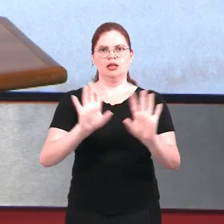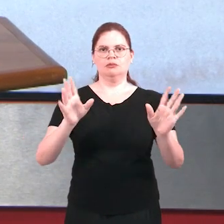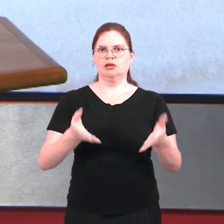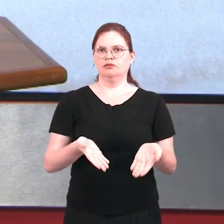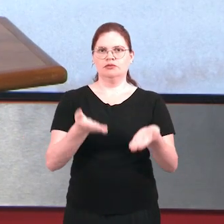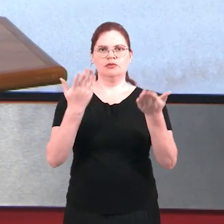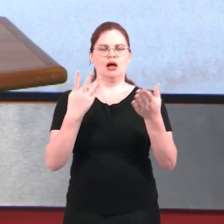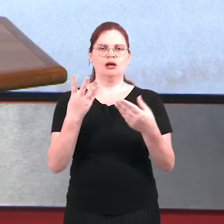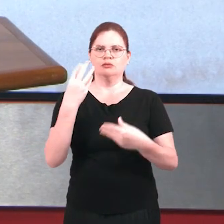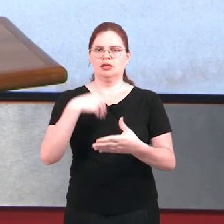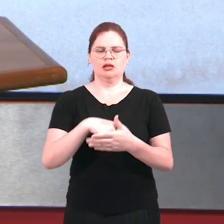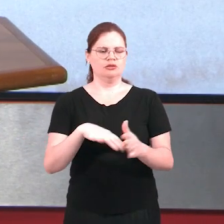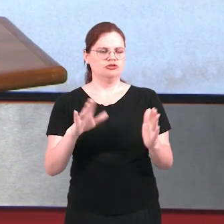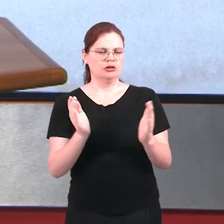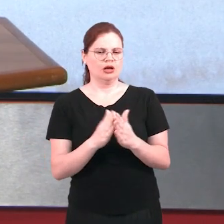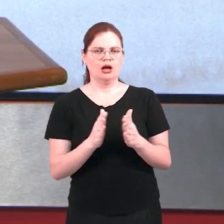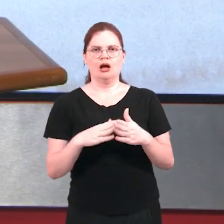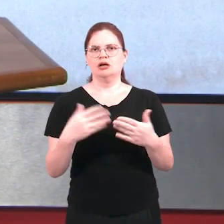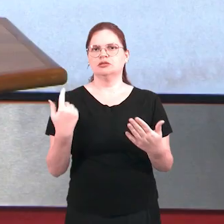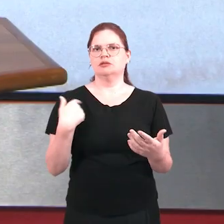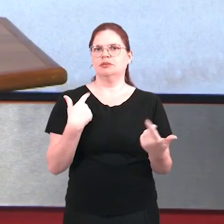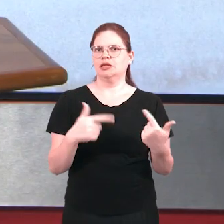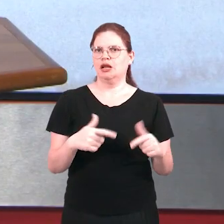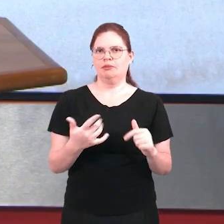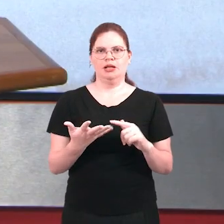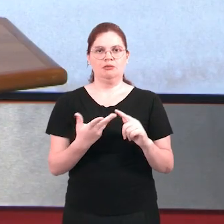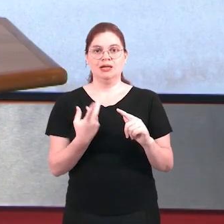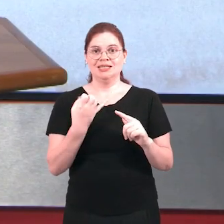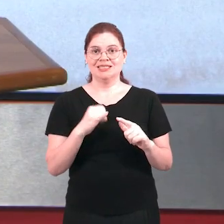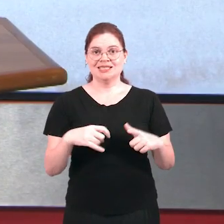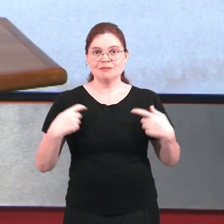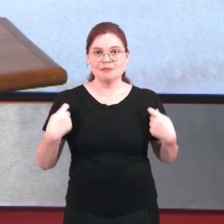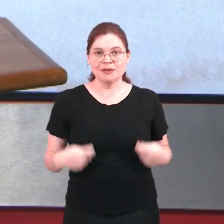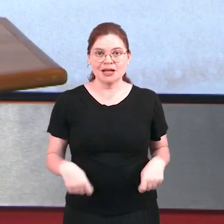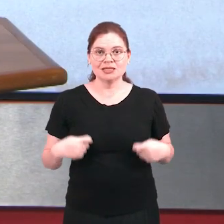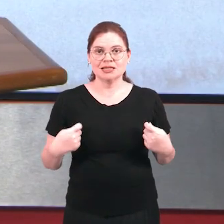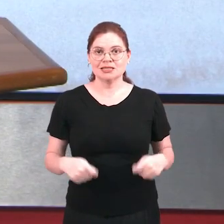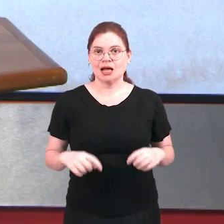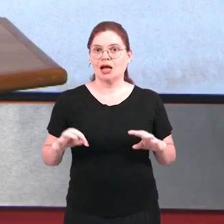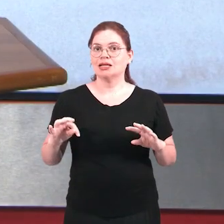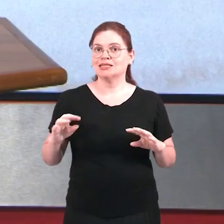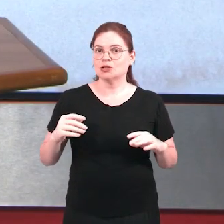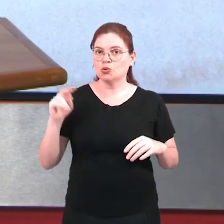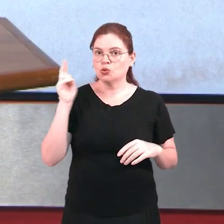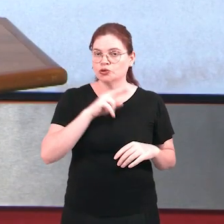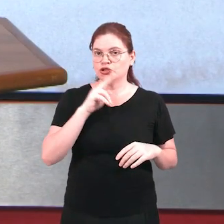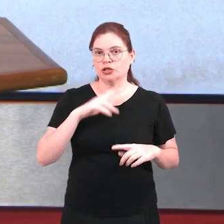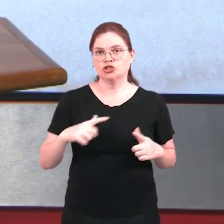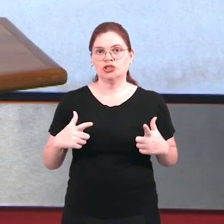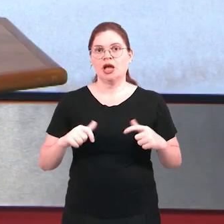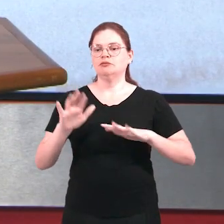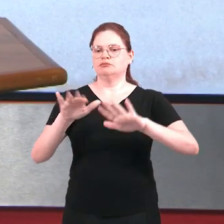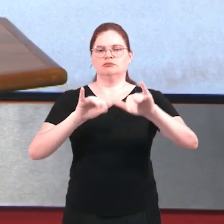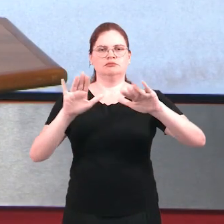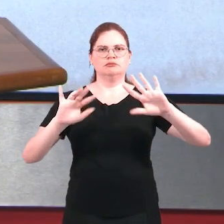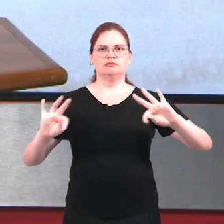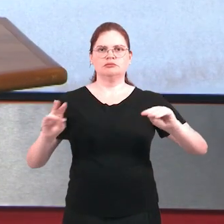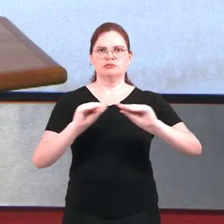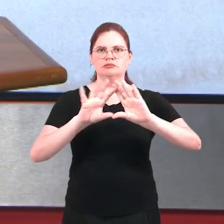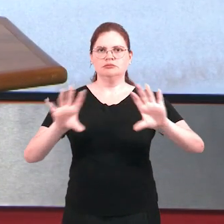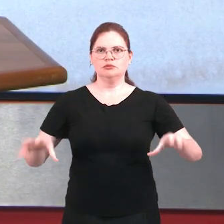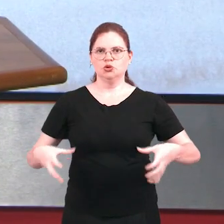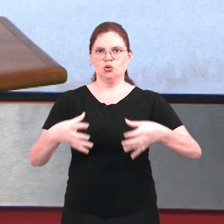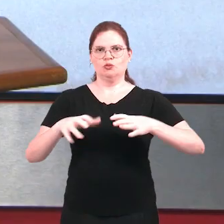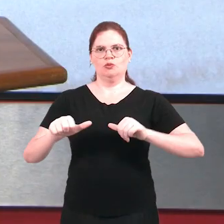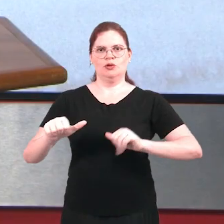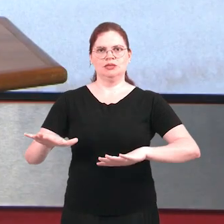as atividades civis. Em caso de necessidade, todas as turmas eram convocadas, reunindo um exército